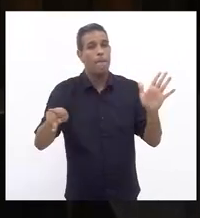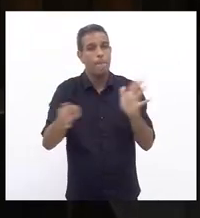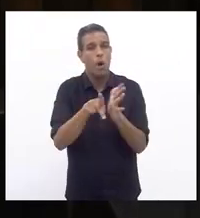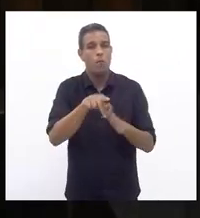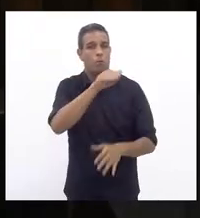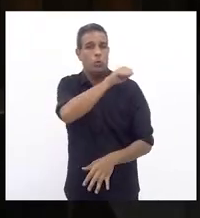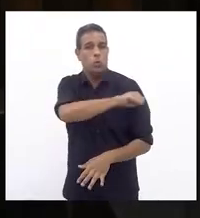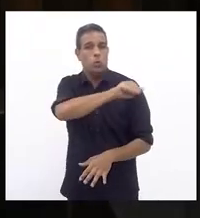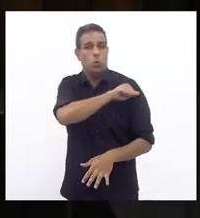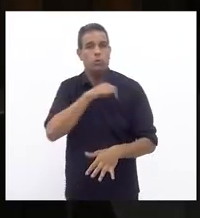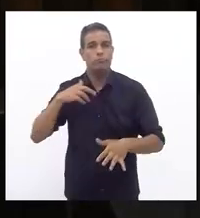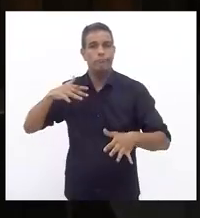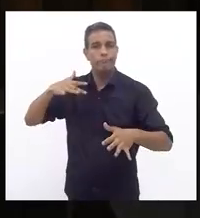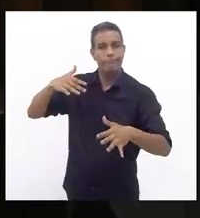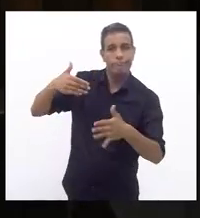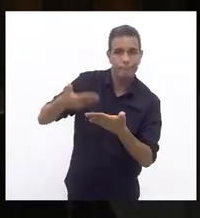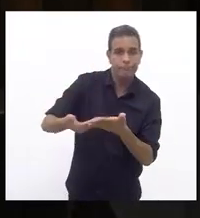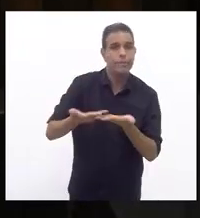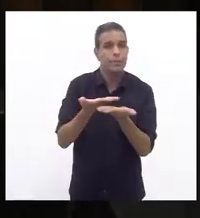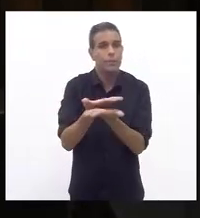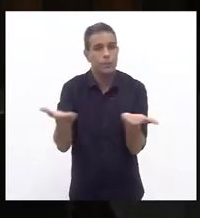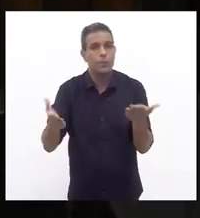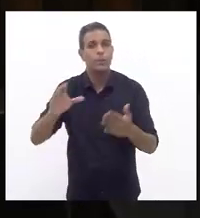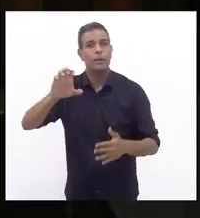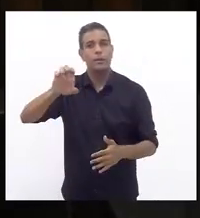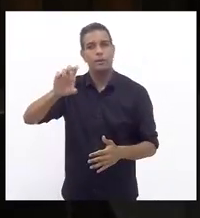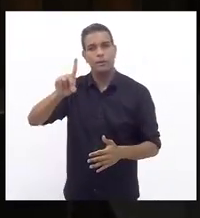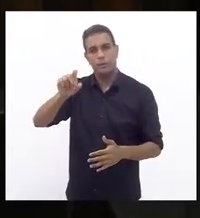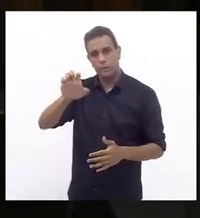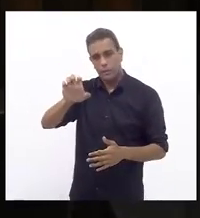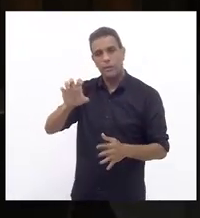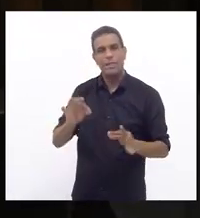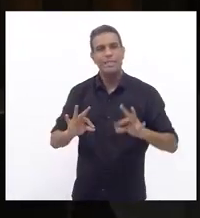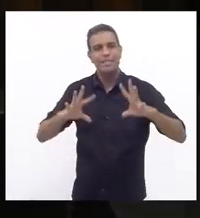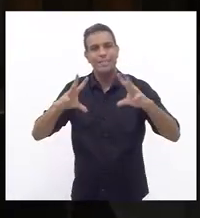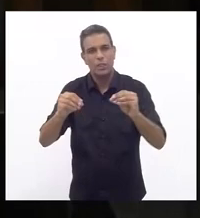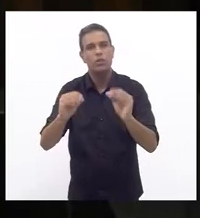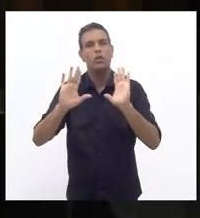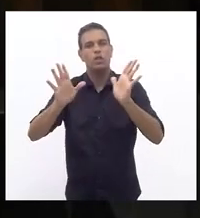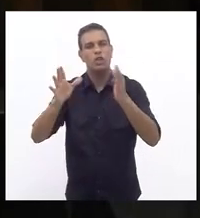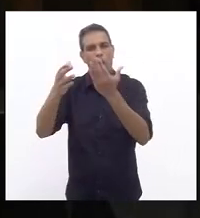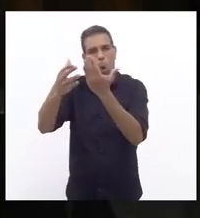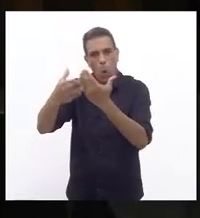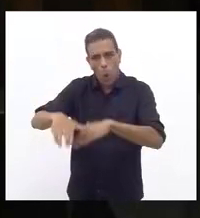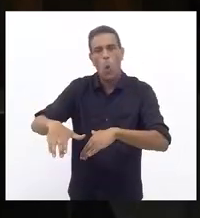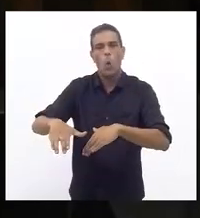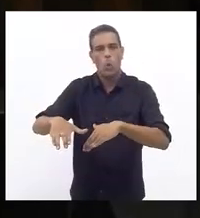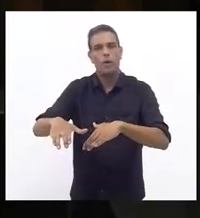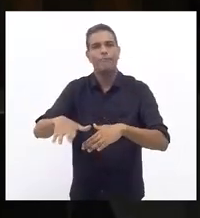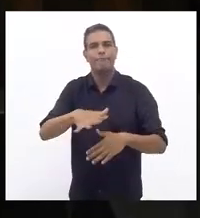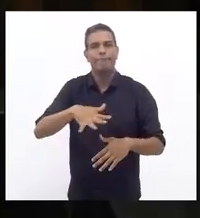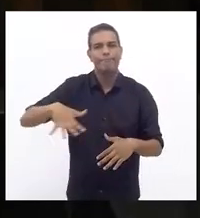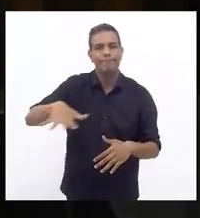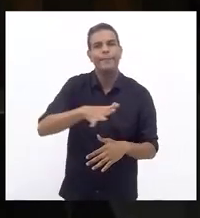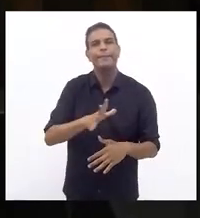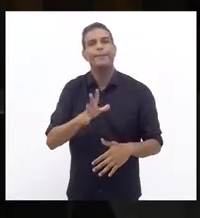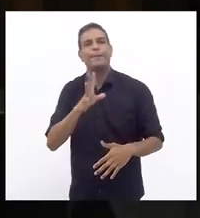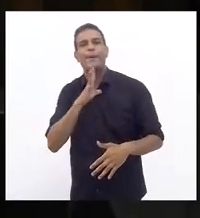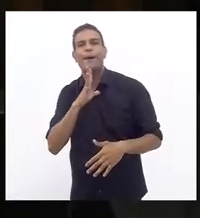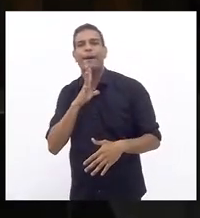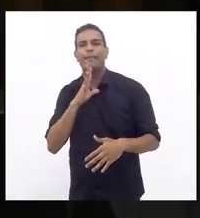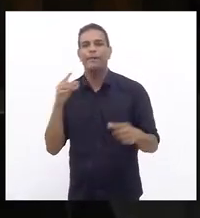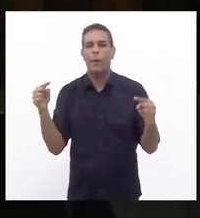Janeiro. Esses servidores da SEDAI, todos concursados, como bem falou aqui o deputado Luiz